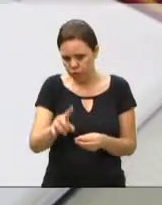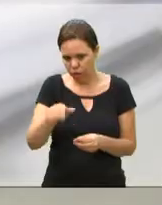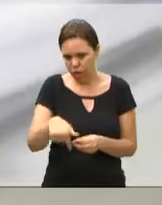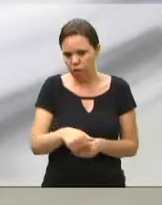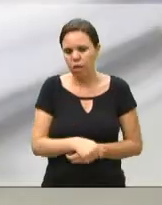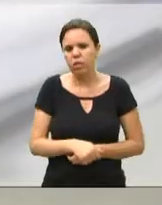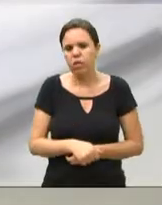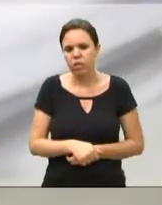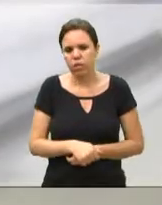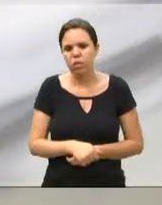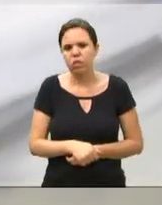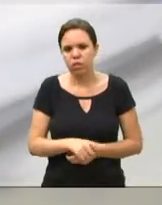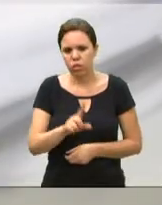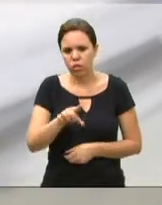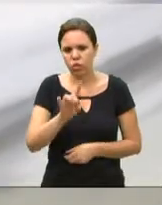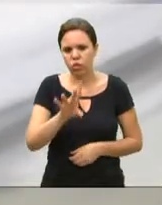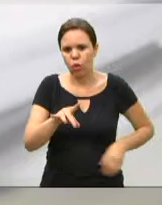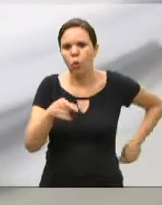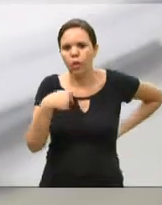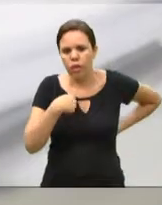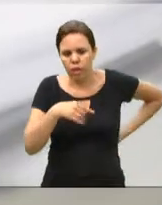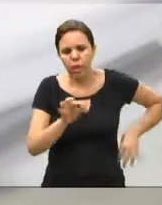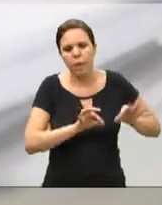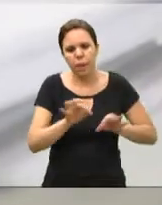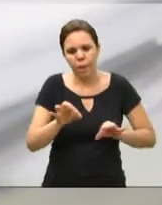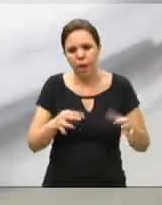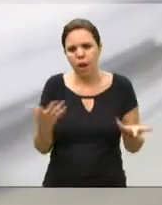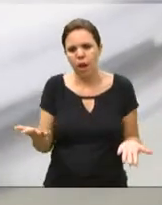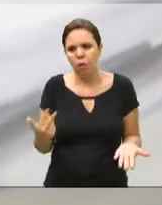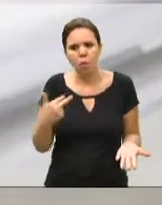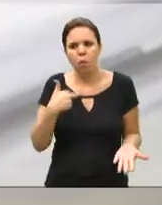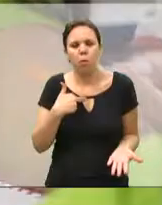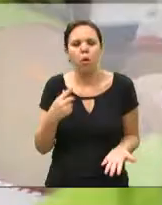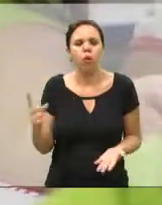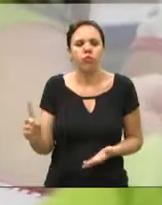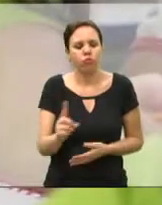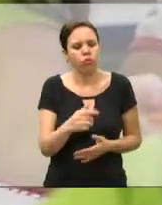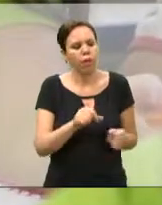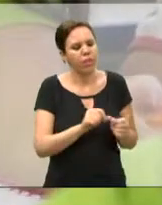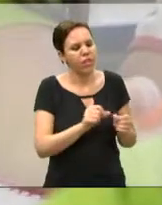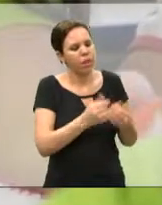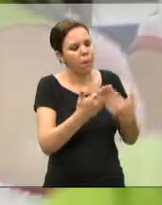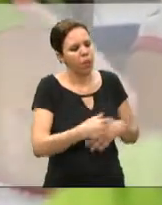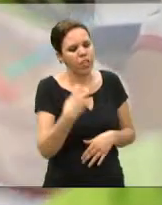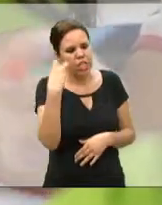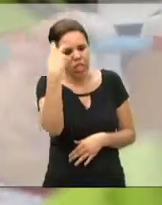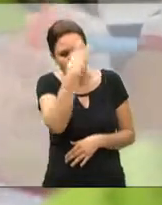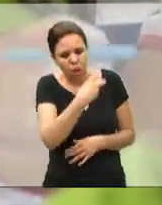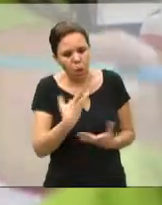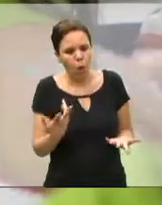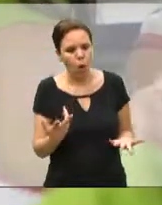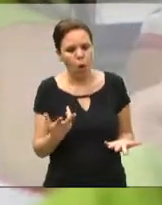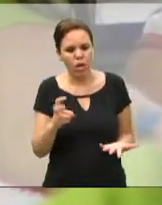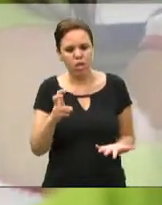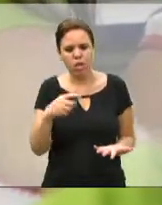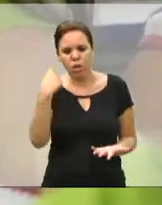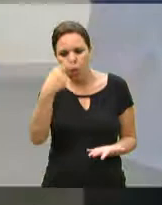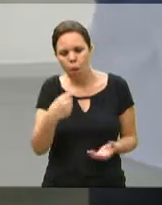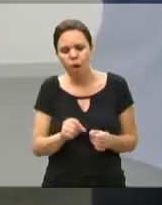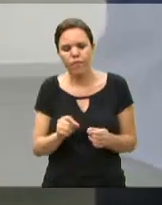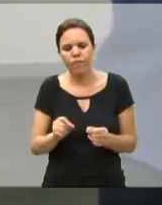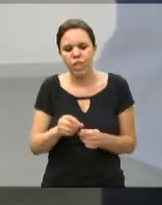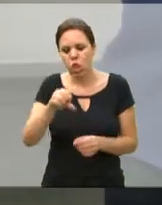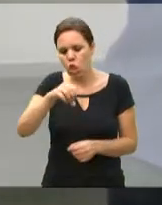40% é exatamente aquilo que ele está se preparando. Por quê? Porque ele não pode chegar para uma prova de 5 horas de duração, 90 questões,